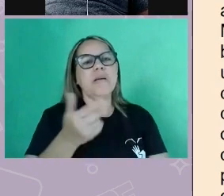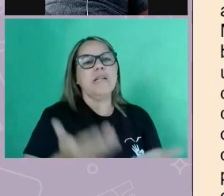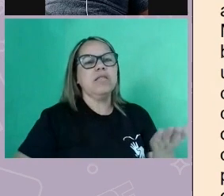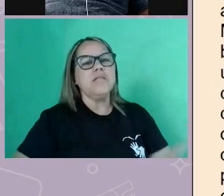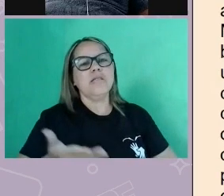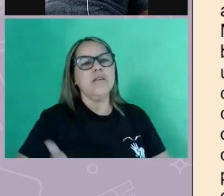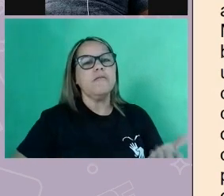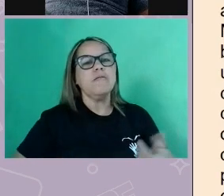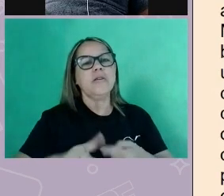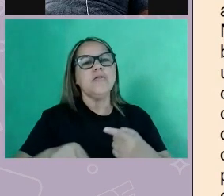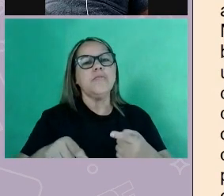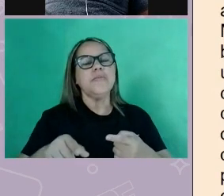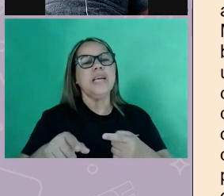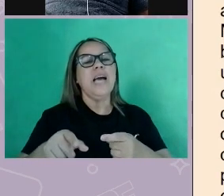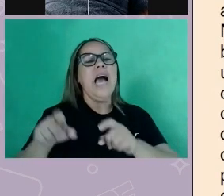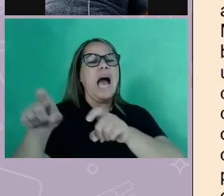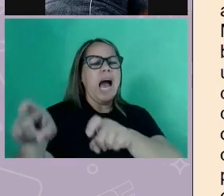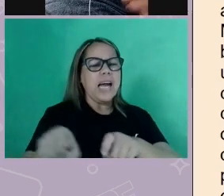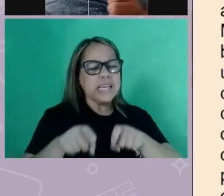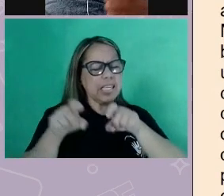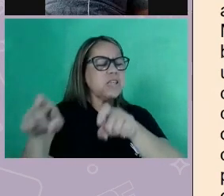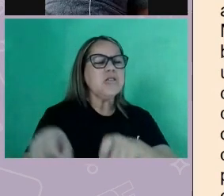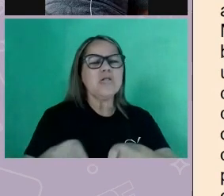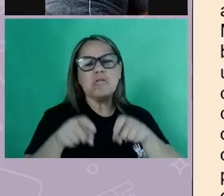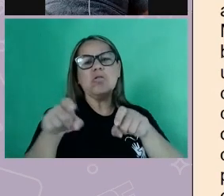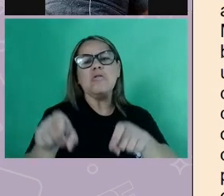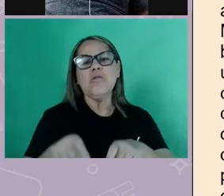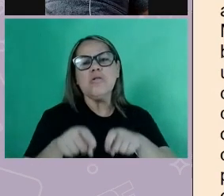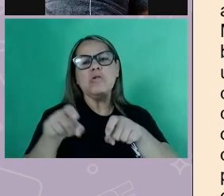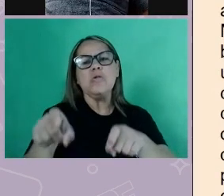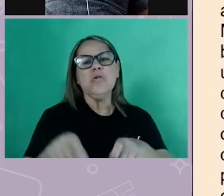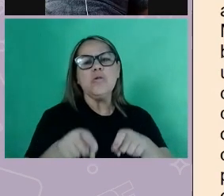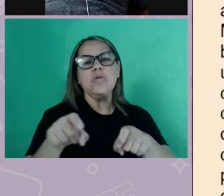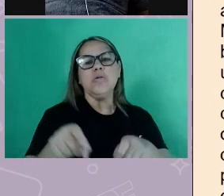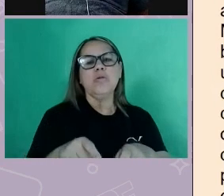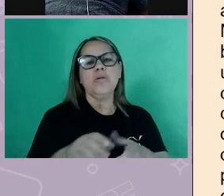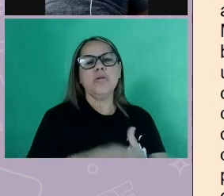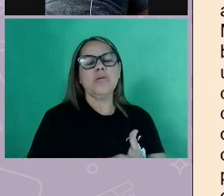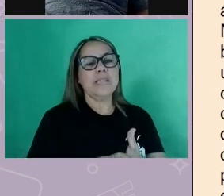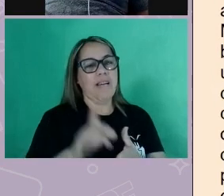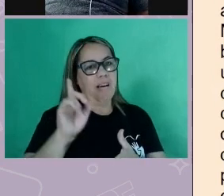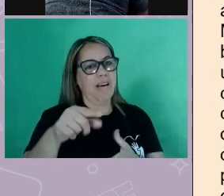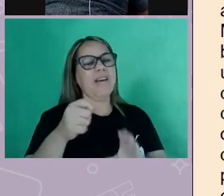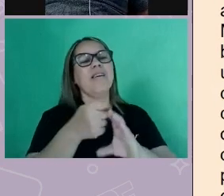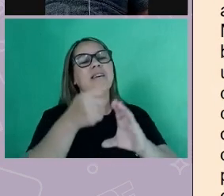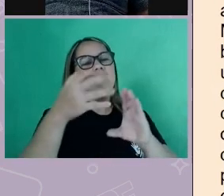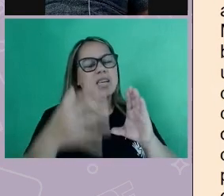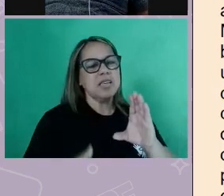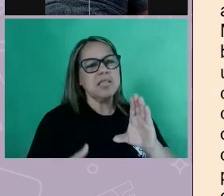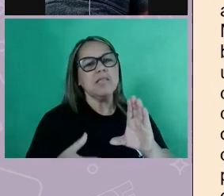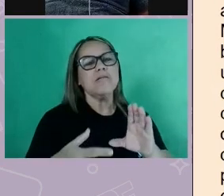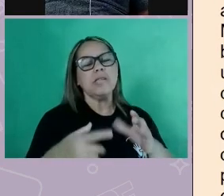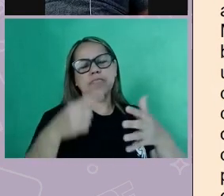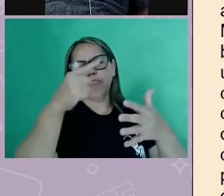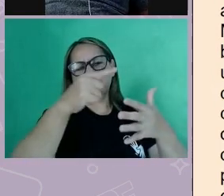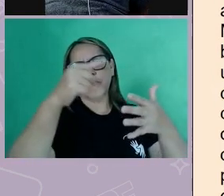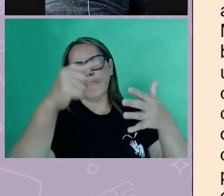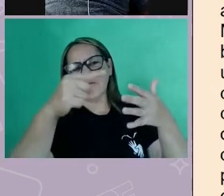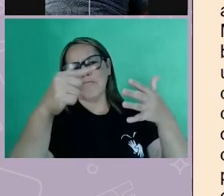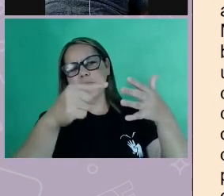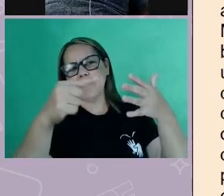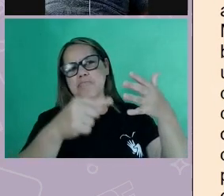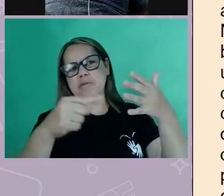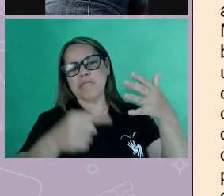economia eram as características predominantes do feudalismo pronto essa aqui vai também ela está enumerando as